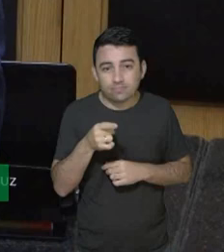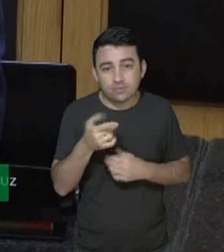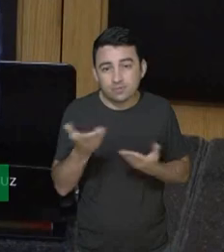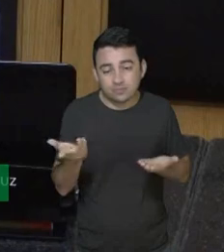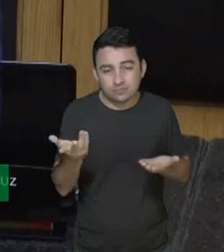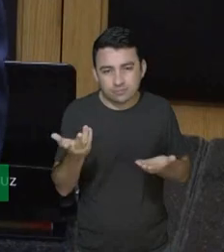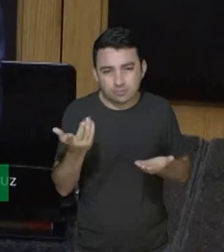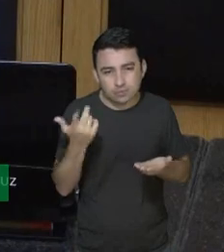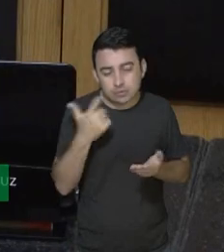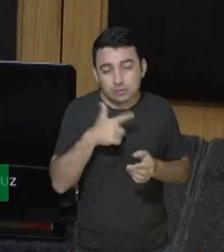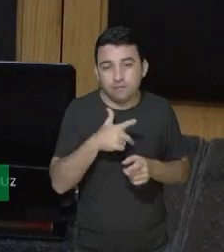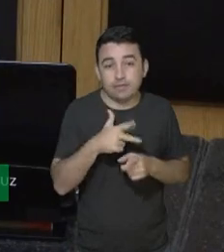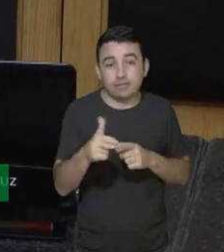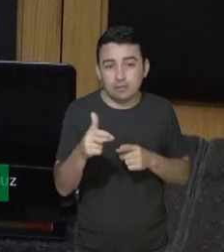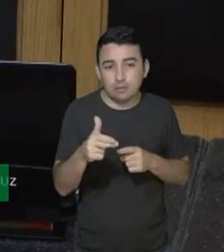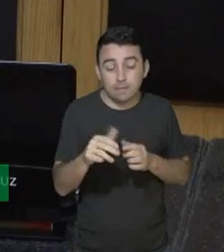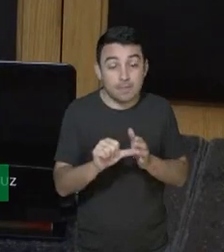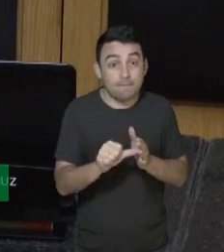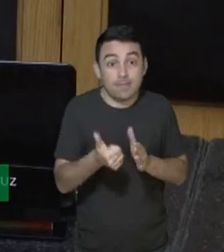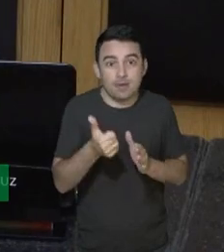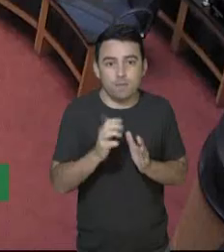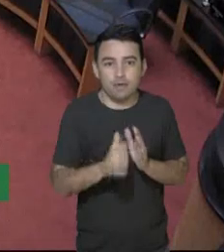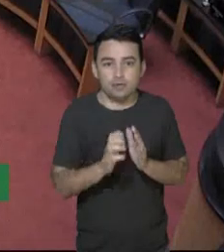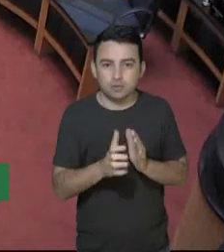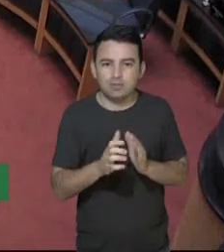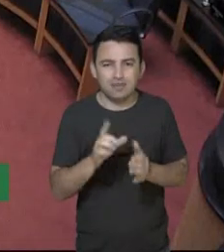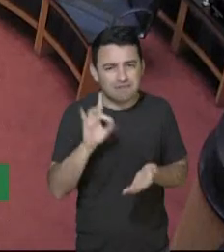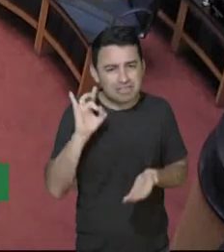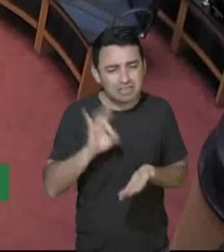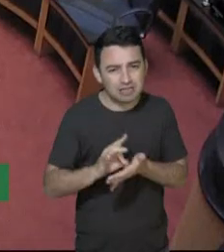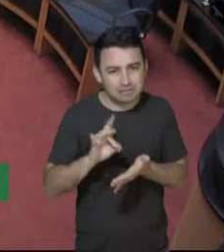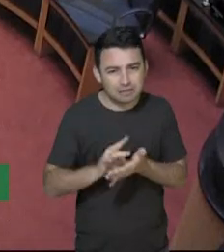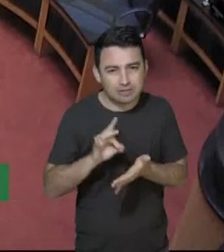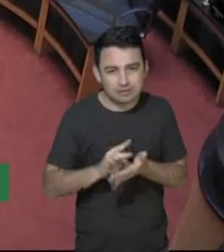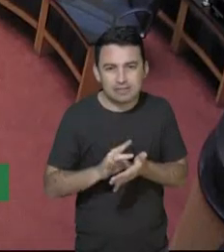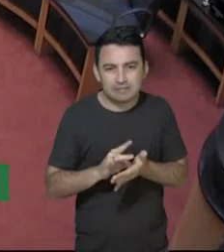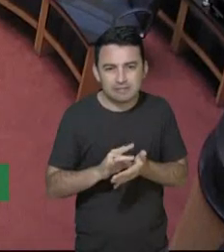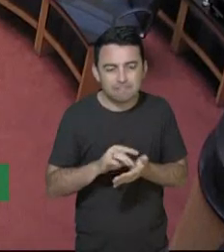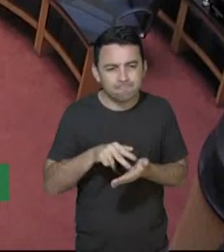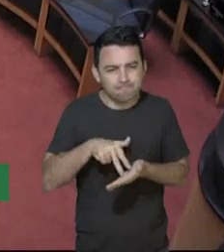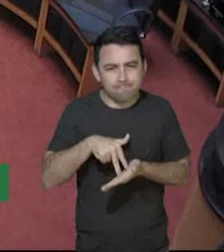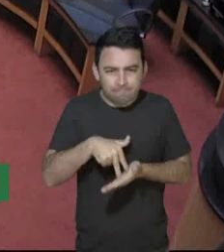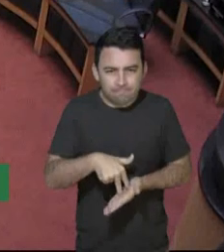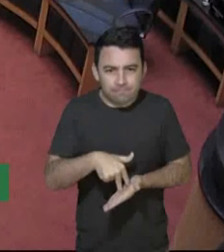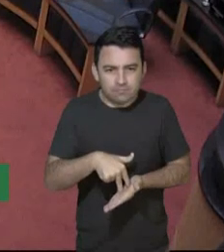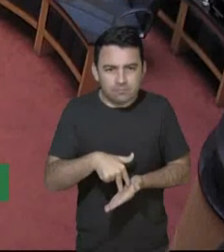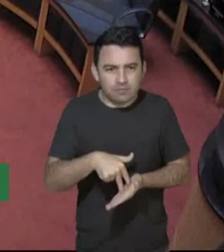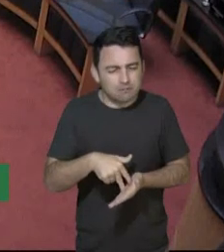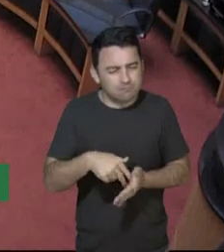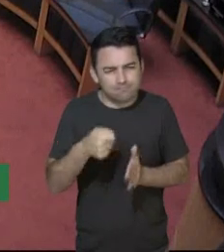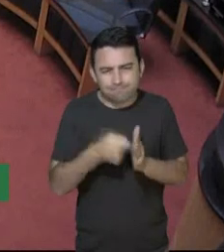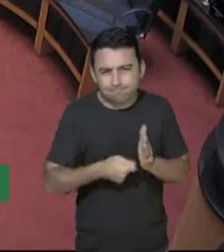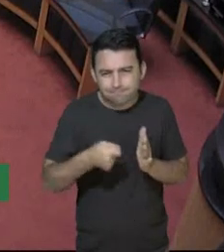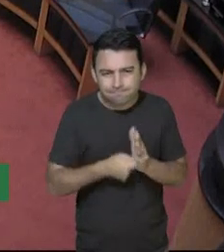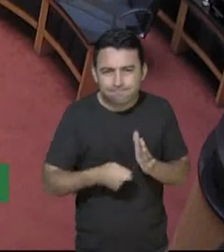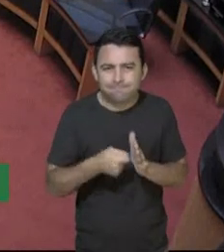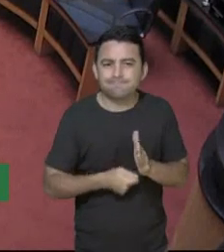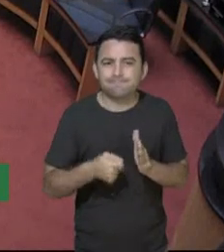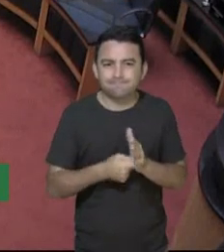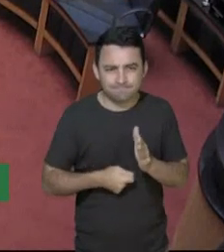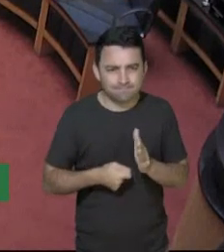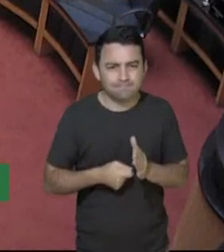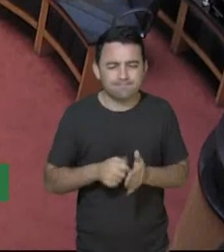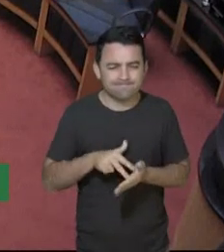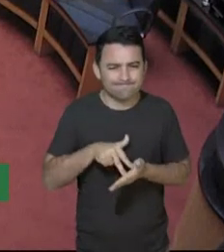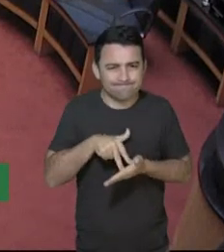sucedido como o primeiro do partido, mas realmente você deixa aqui uma posição de combate, uma posição de